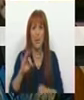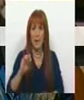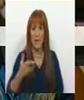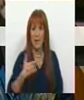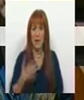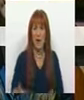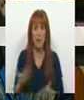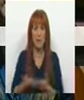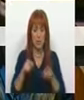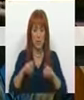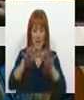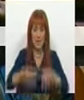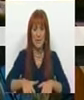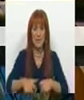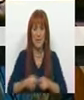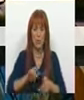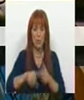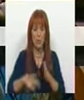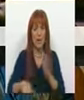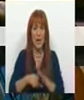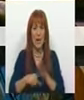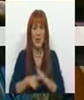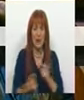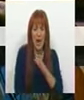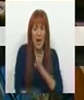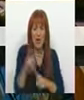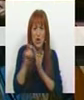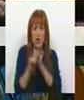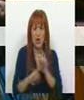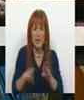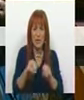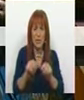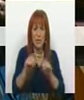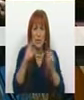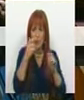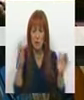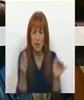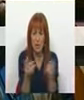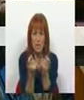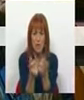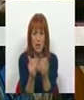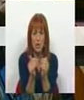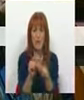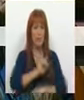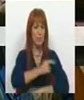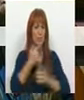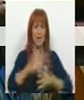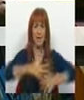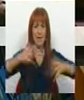PST apresentou nesta Assembleia o projeto de lei que cria o Estatuto dos Territórios de Baixa Densidade e Elevado